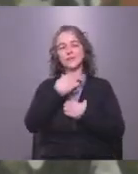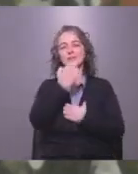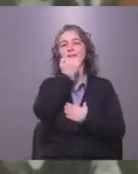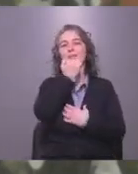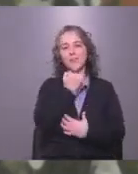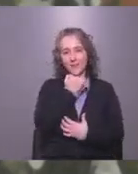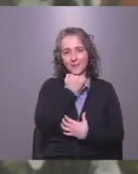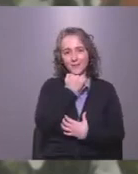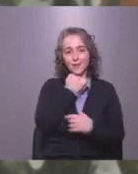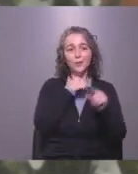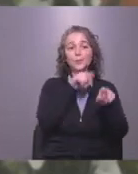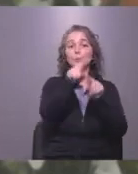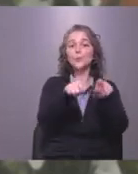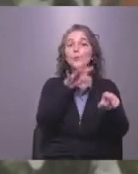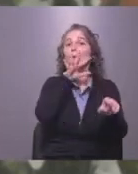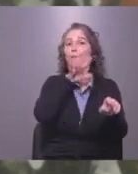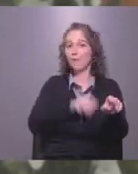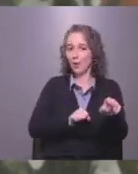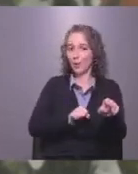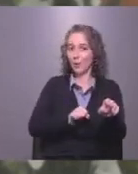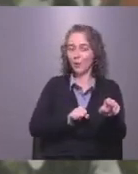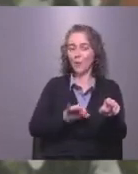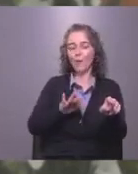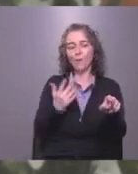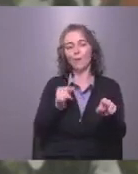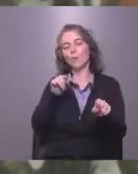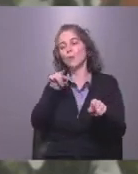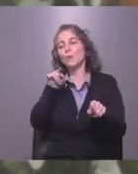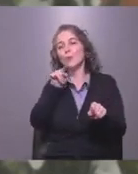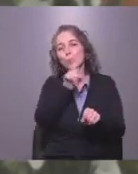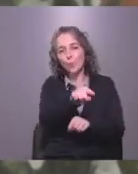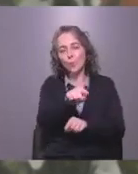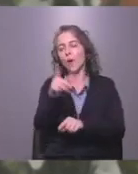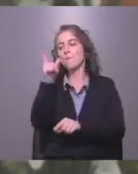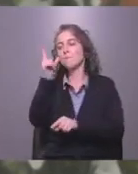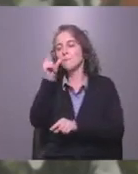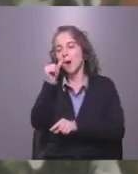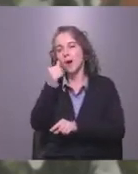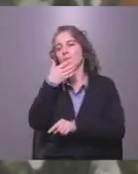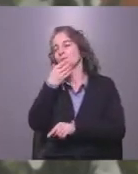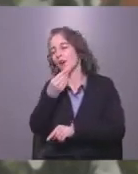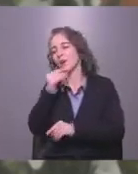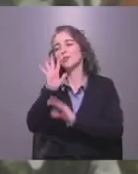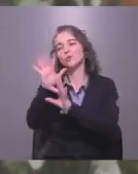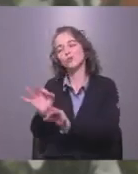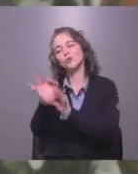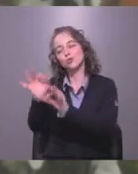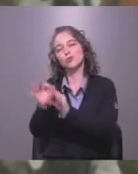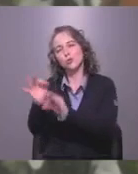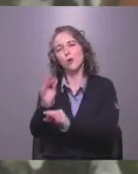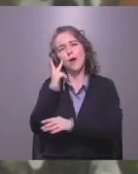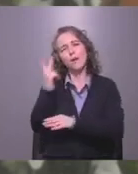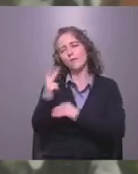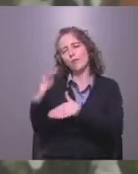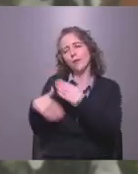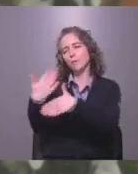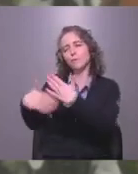Filho, ampara a velhice do teu pai e não desgostes durante a sua vida.